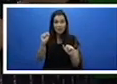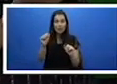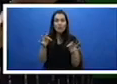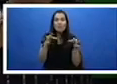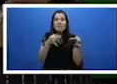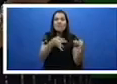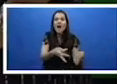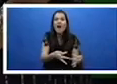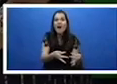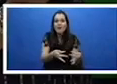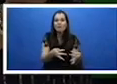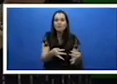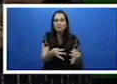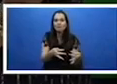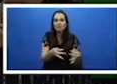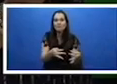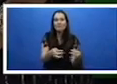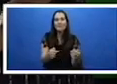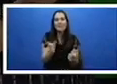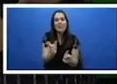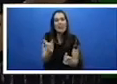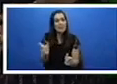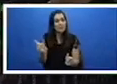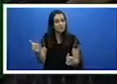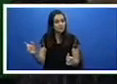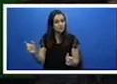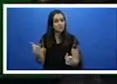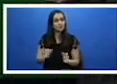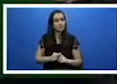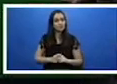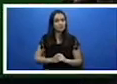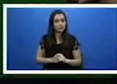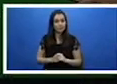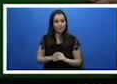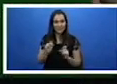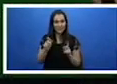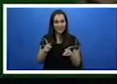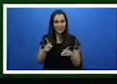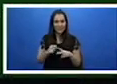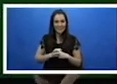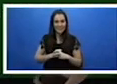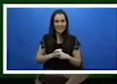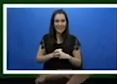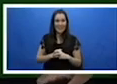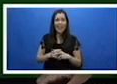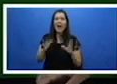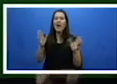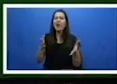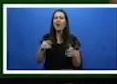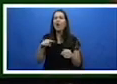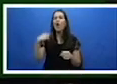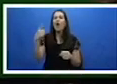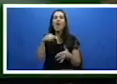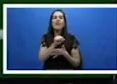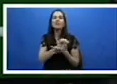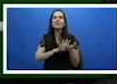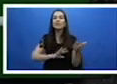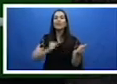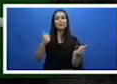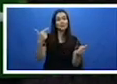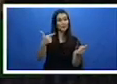sílaba, ela apareceu no final de cada sílaba, ok? Agora vamos para o exercício